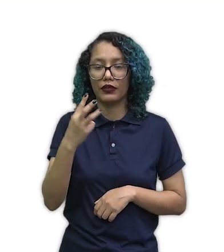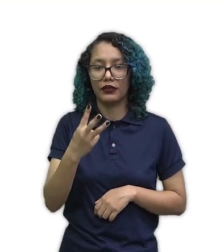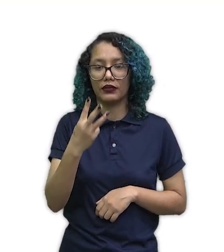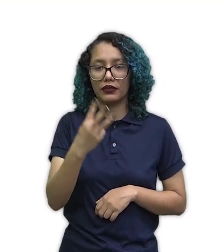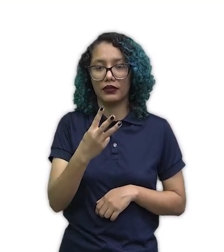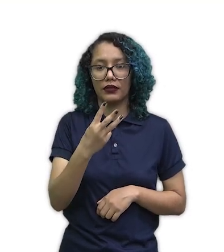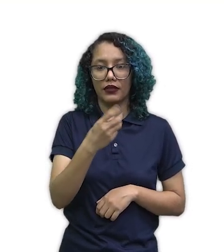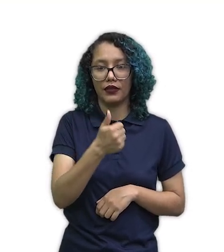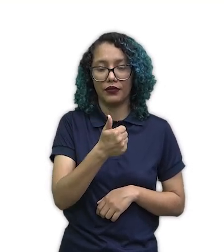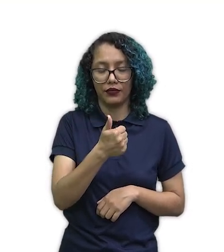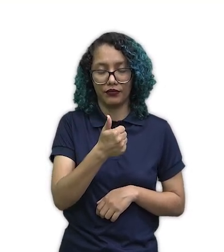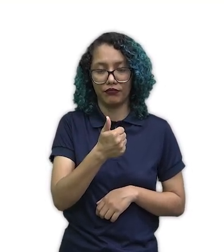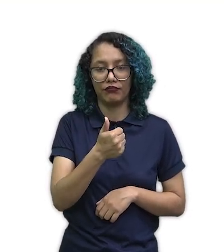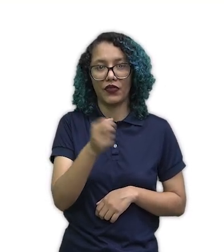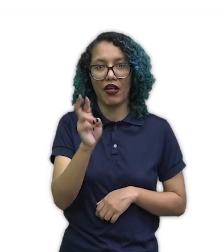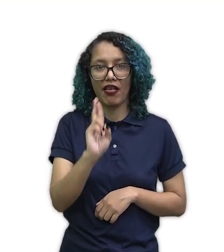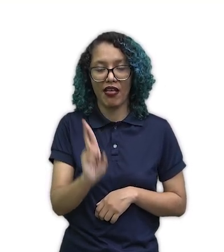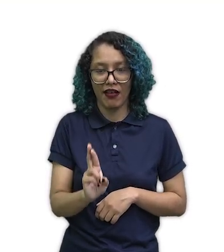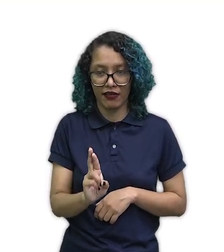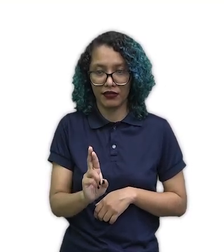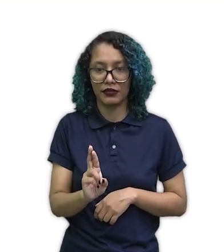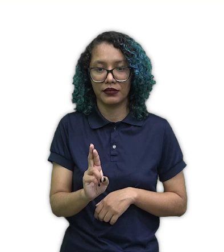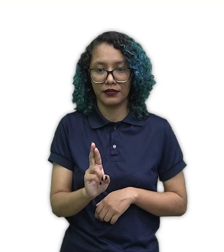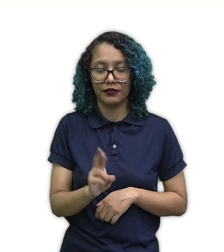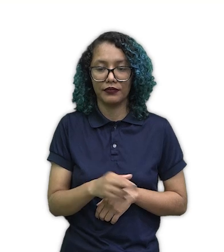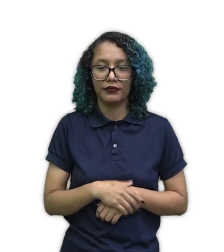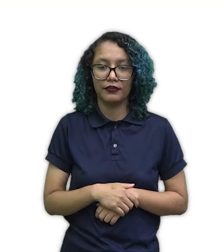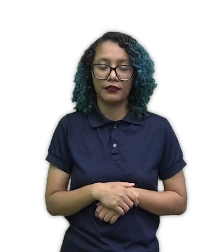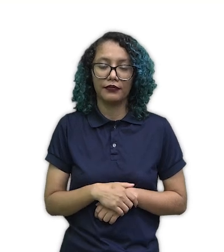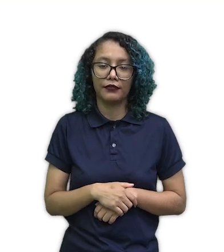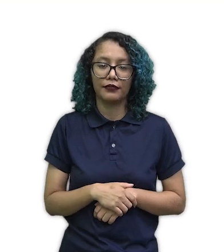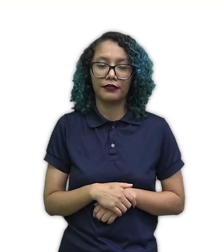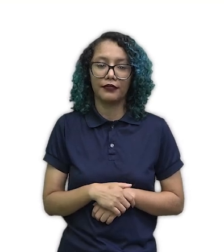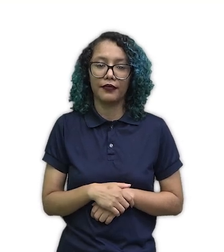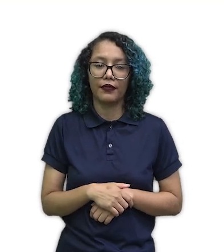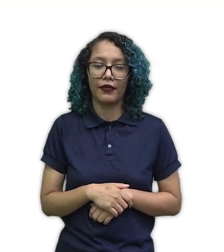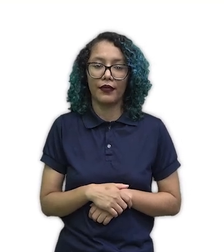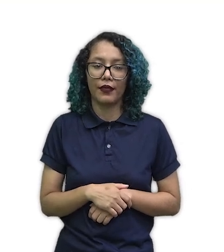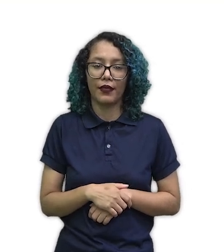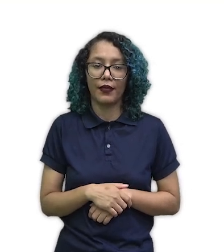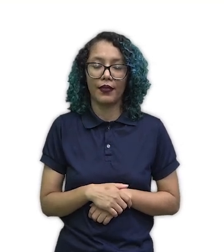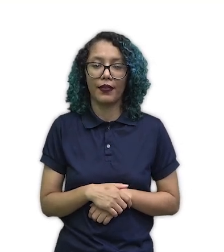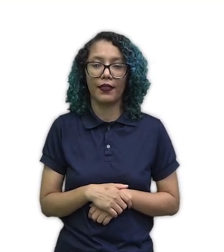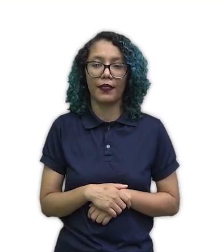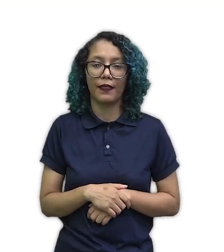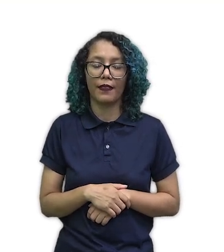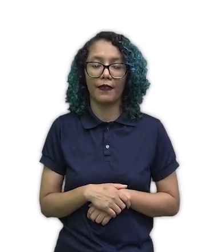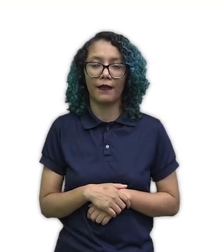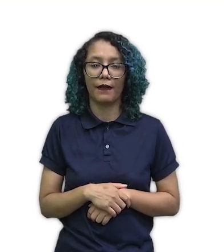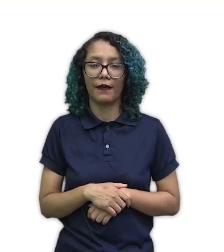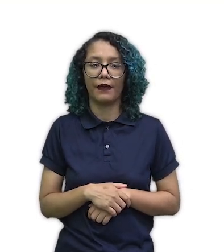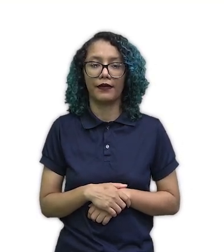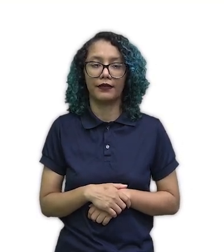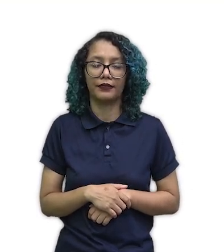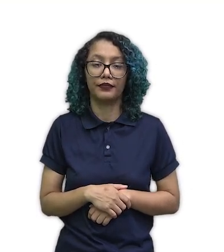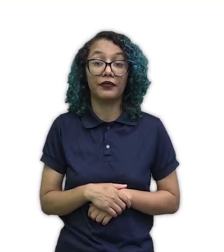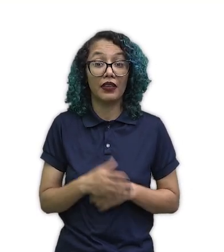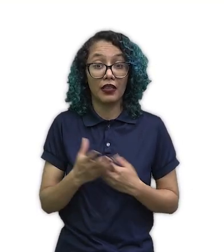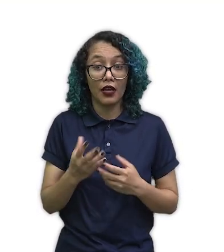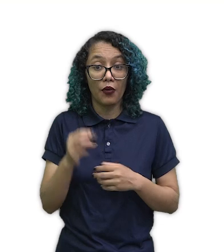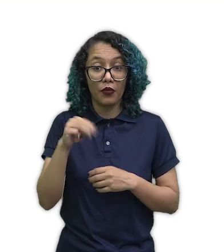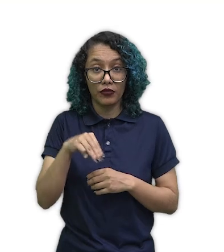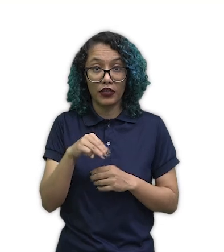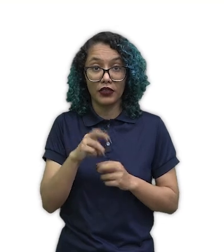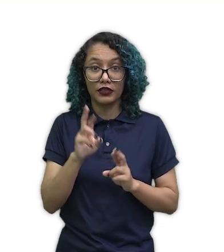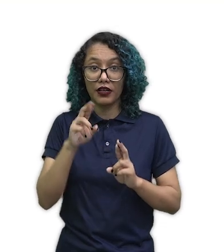1.331, e eu vou colocar aqui o 00 para sabermos que estamos lidando com dinheiro. Perceba que o montante aí, a juros compostos,